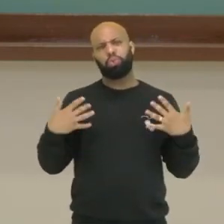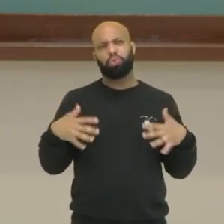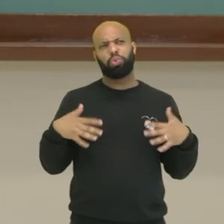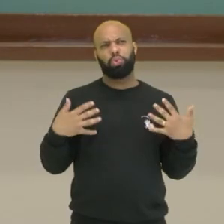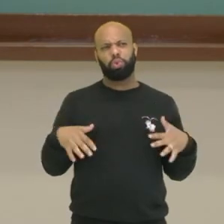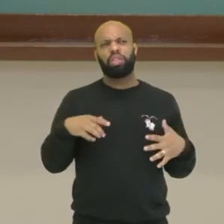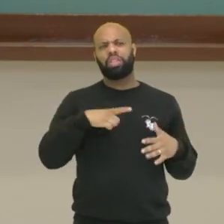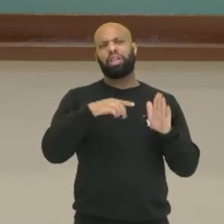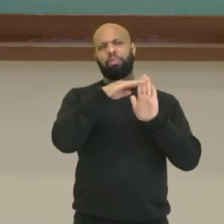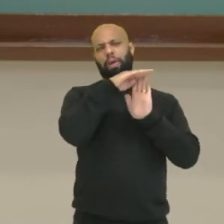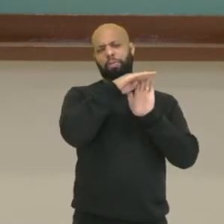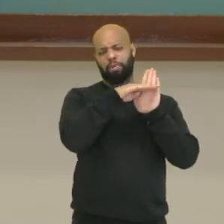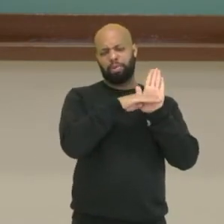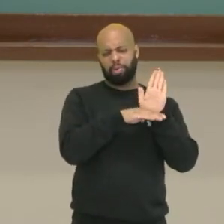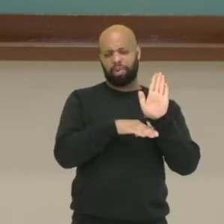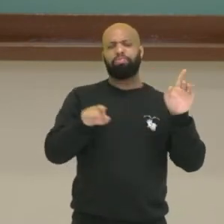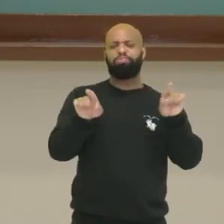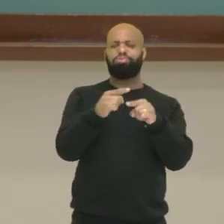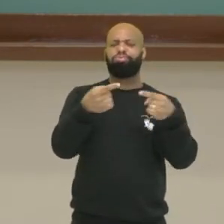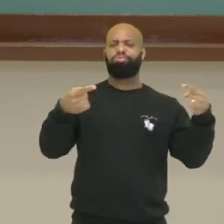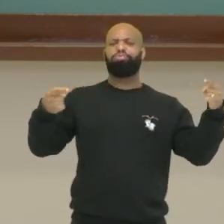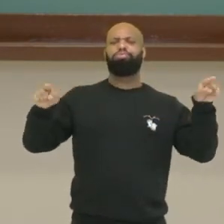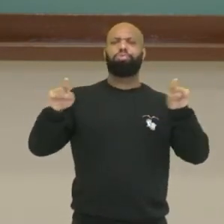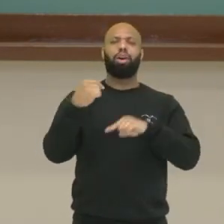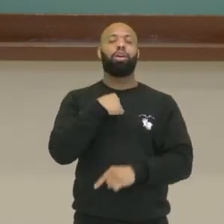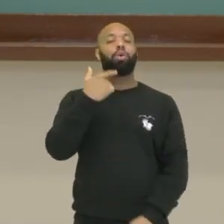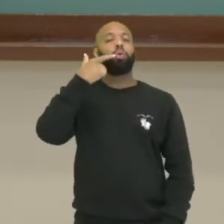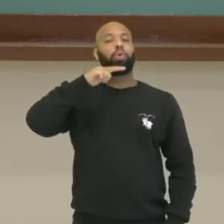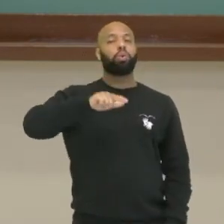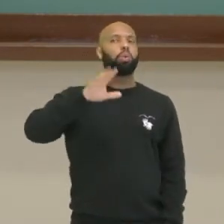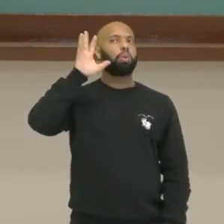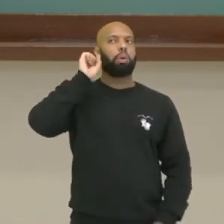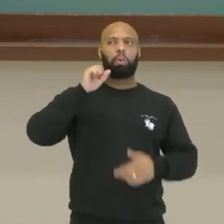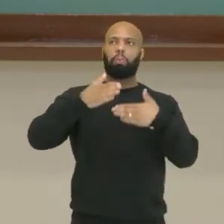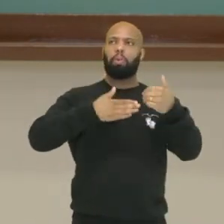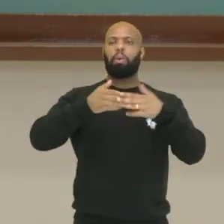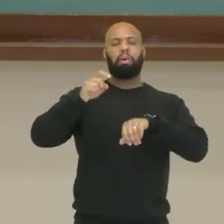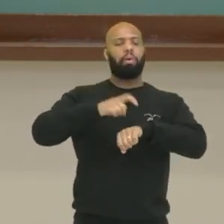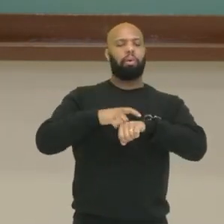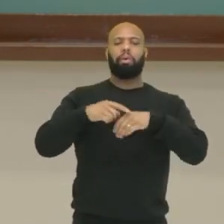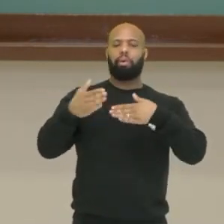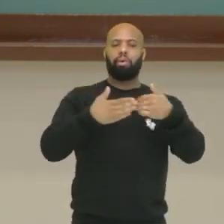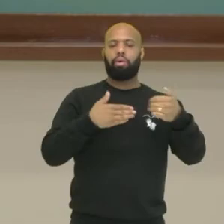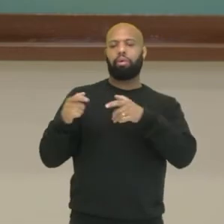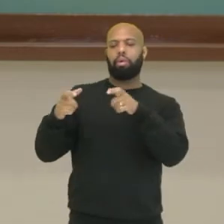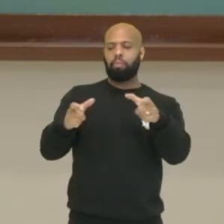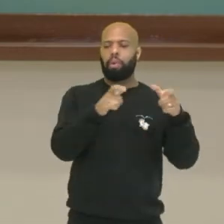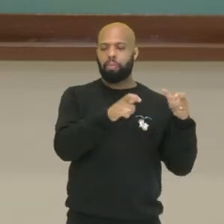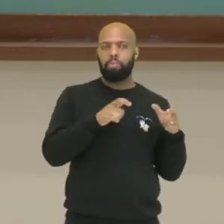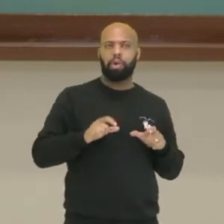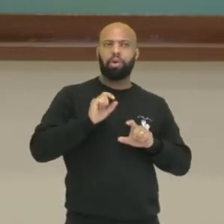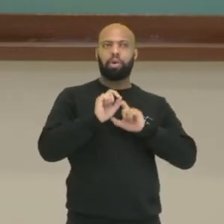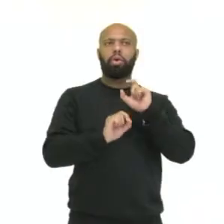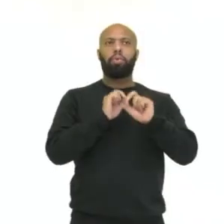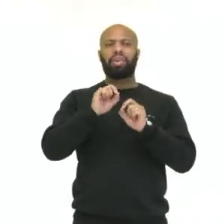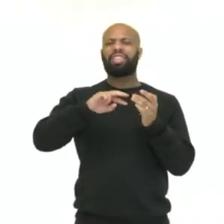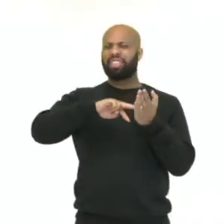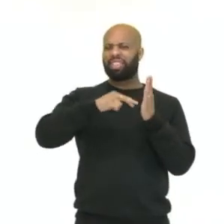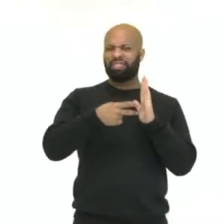um catálogo de músicas variadas para que eu possa ouvir a qualquer hora e em qualquer lugar. A sua tradução